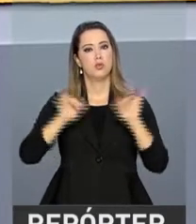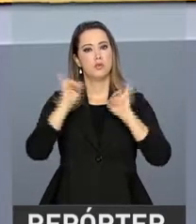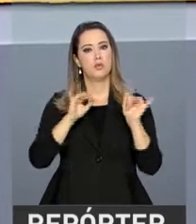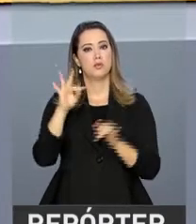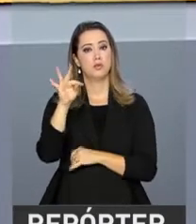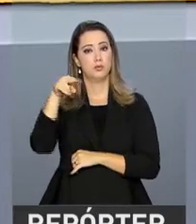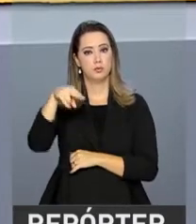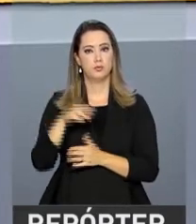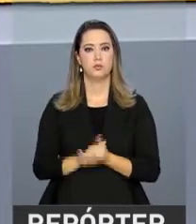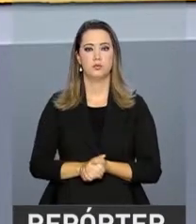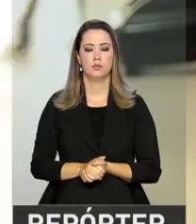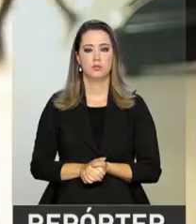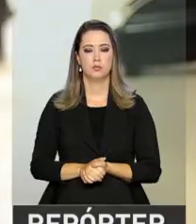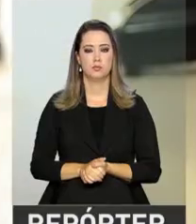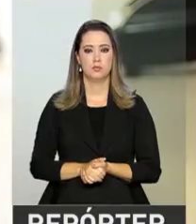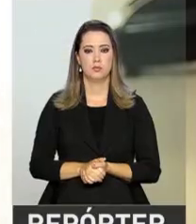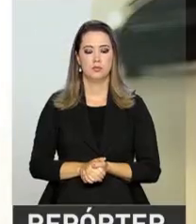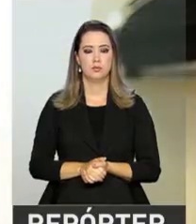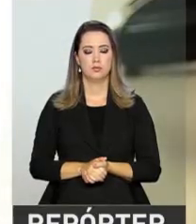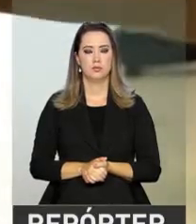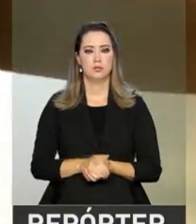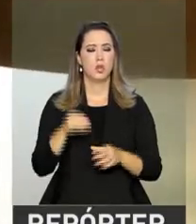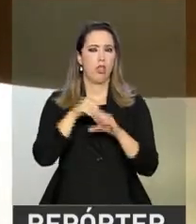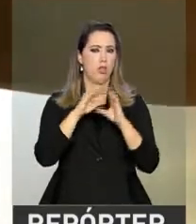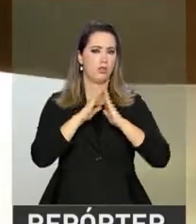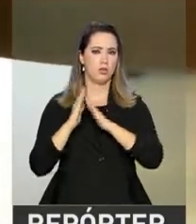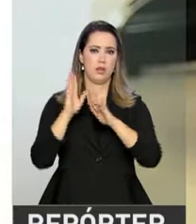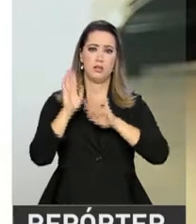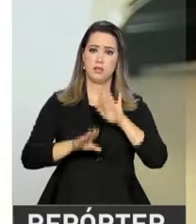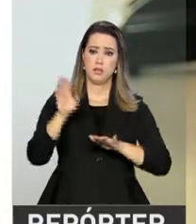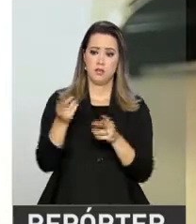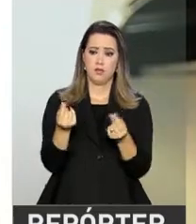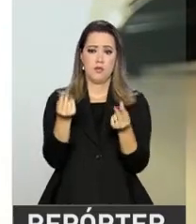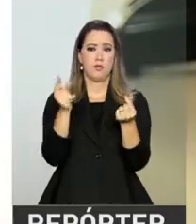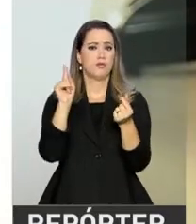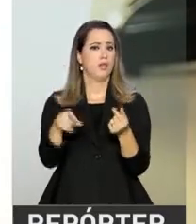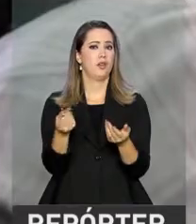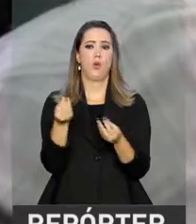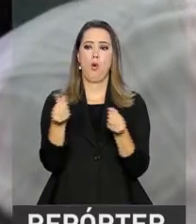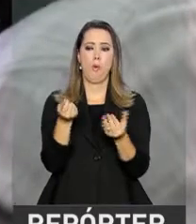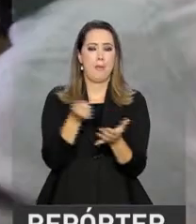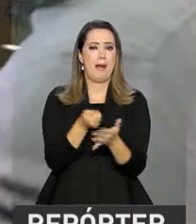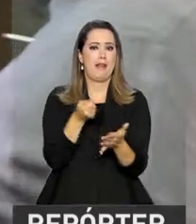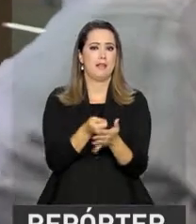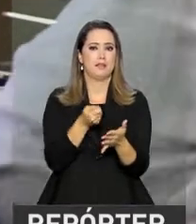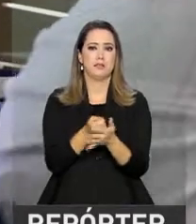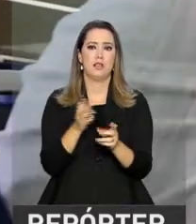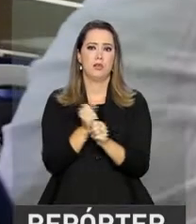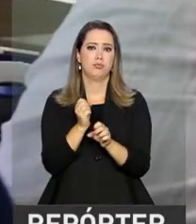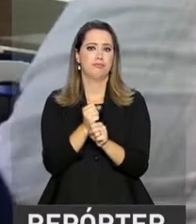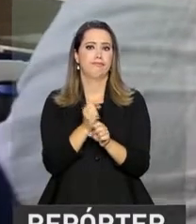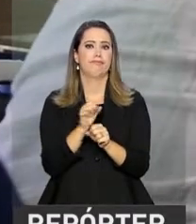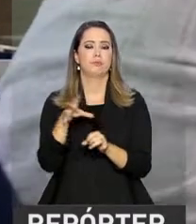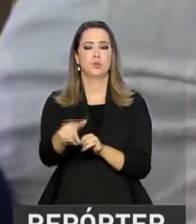nacional dentro de casa às vezes o salário não é suficiente para pagar as contas do mês